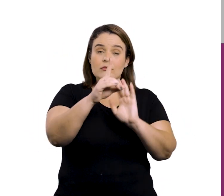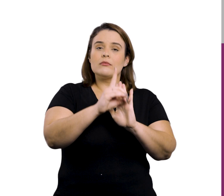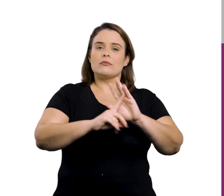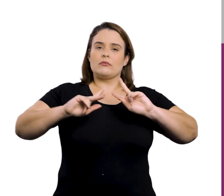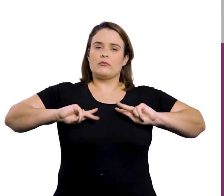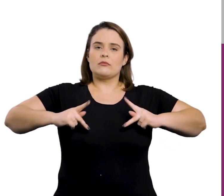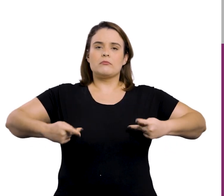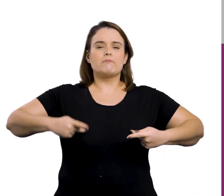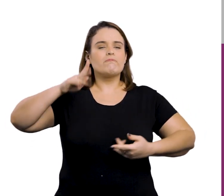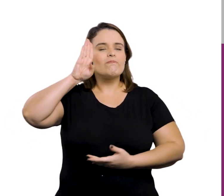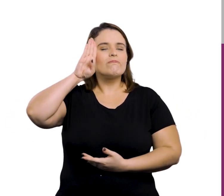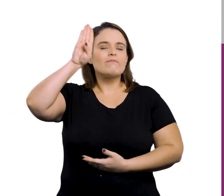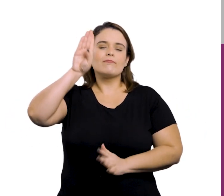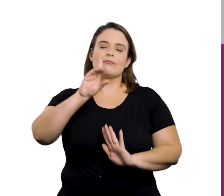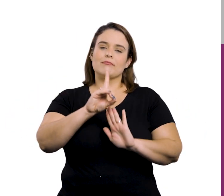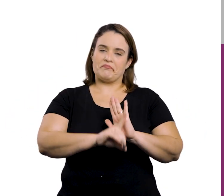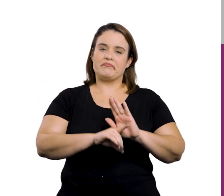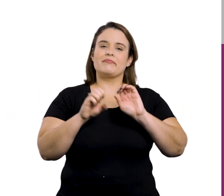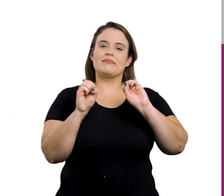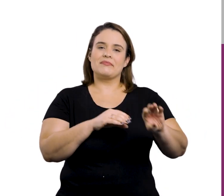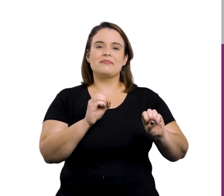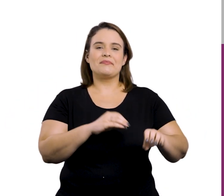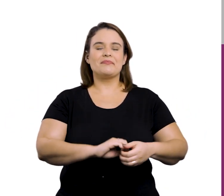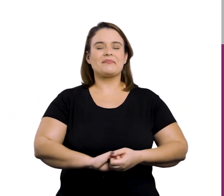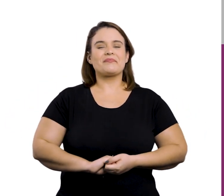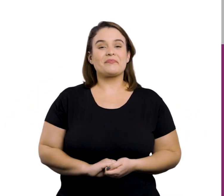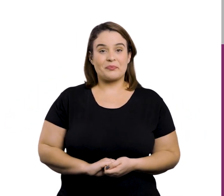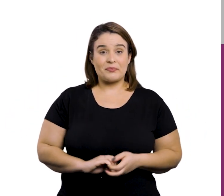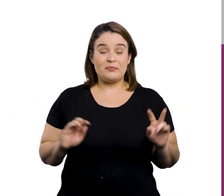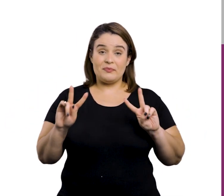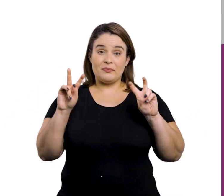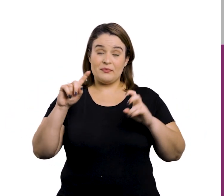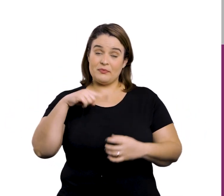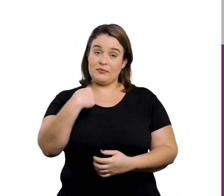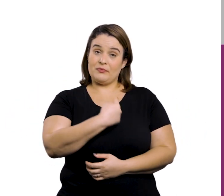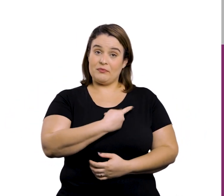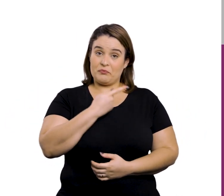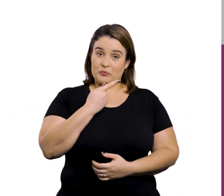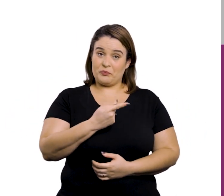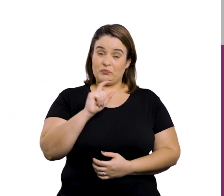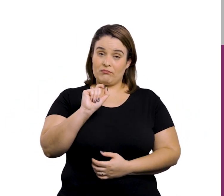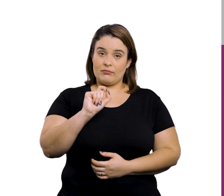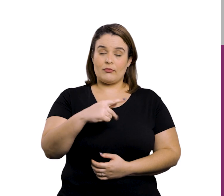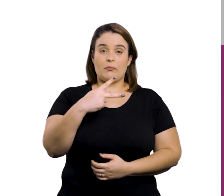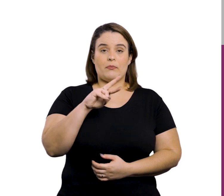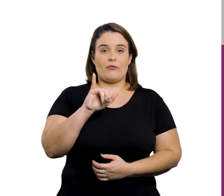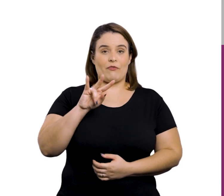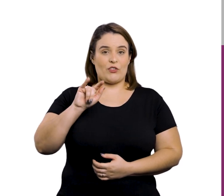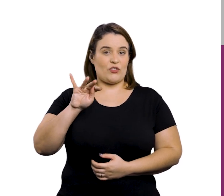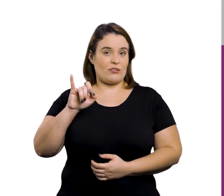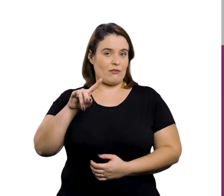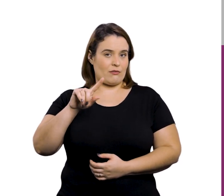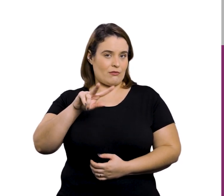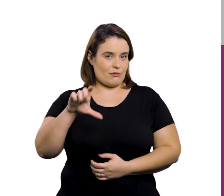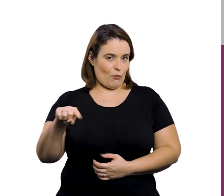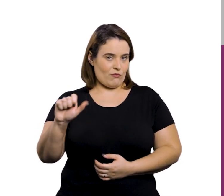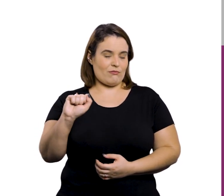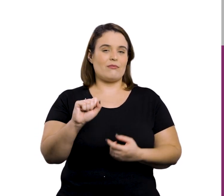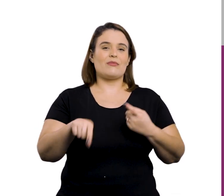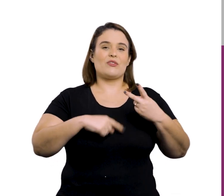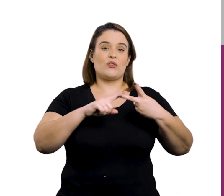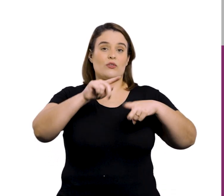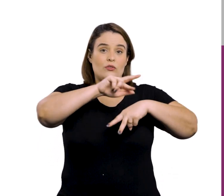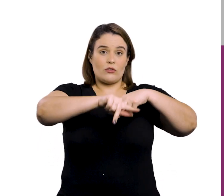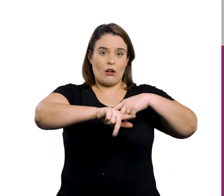com os direitos humanos e, especialmente, com o direito à educação. Dentre os assuntos que abordamos estão